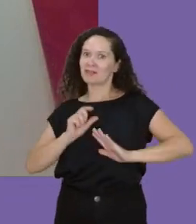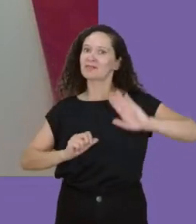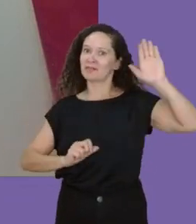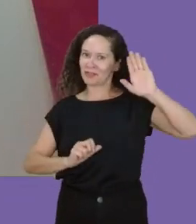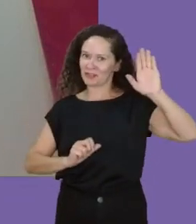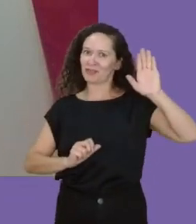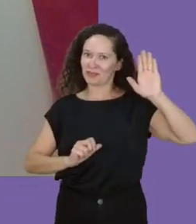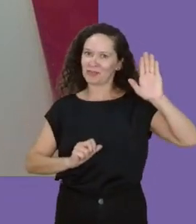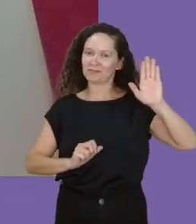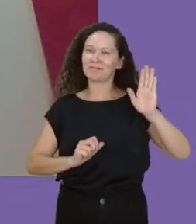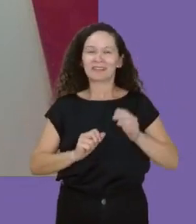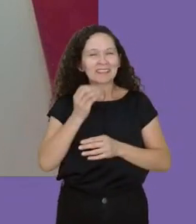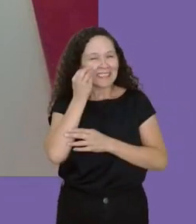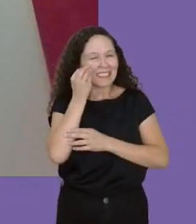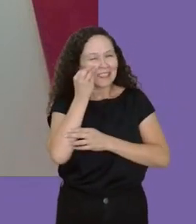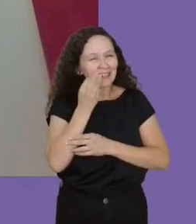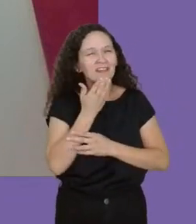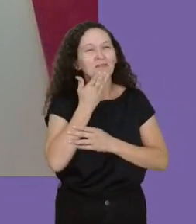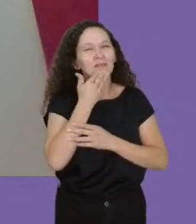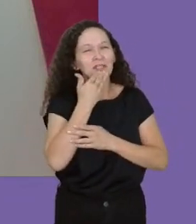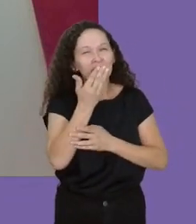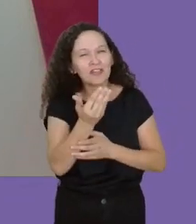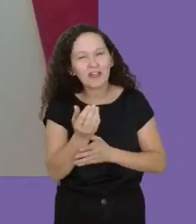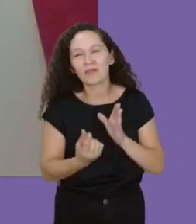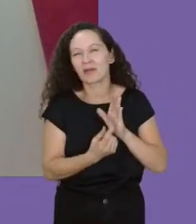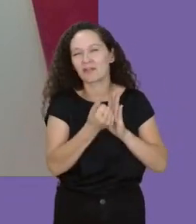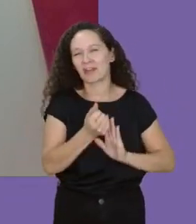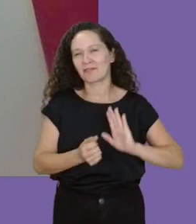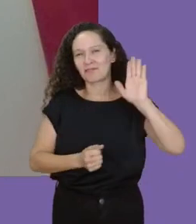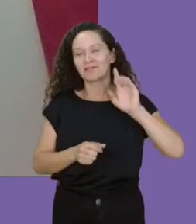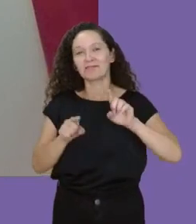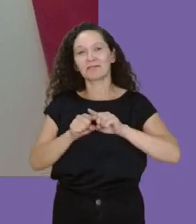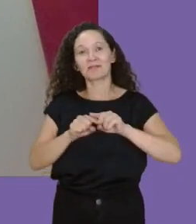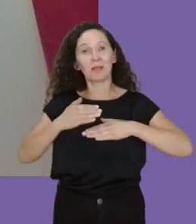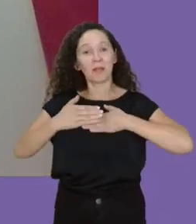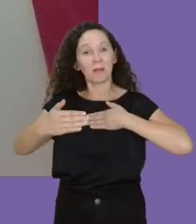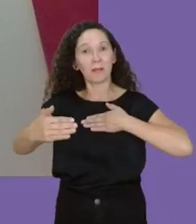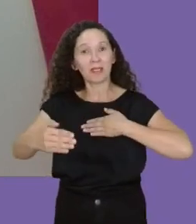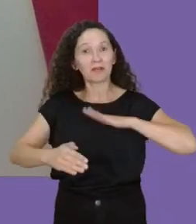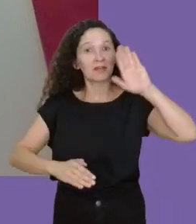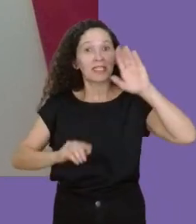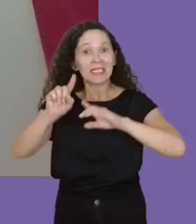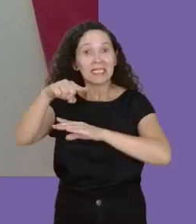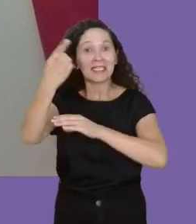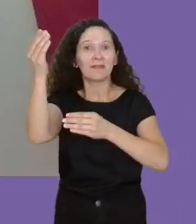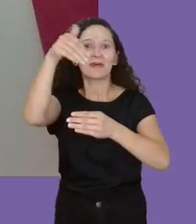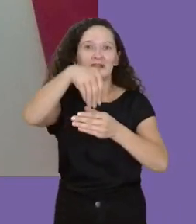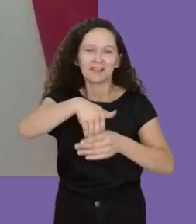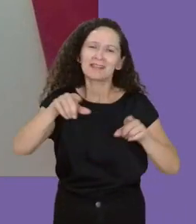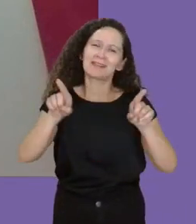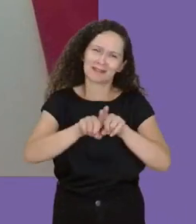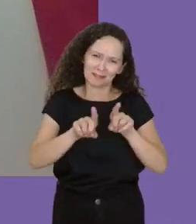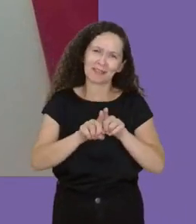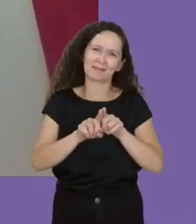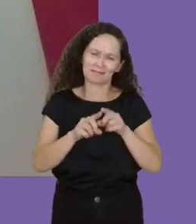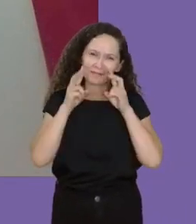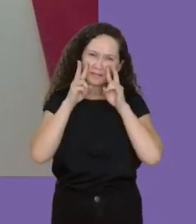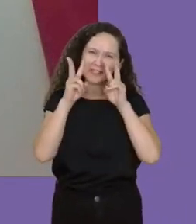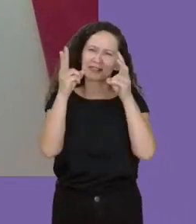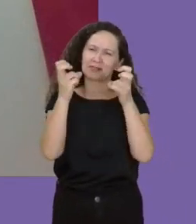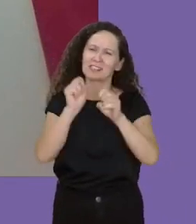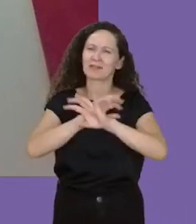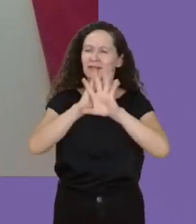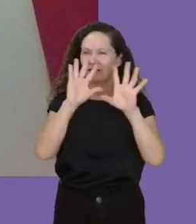candidatura, quando elas estão tentando viabilizar suas candidaturas, como durante a campanha, como depois de eleitas também. E a gente tem visto